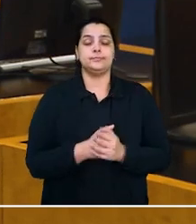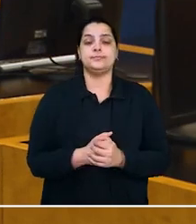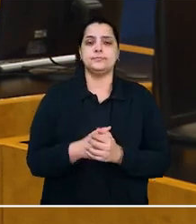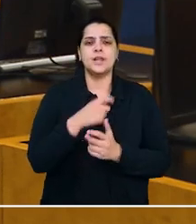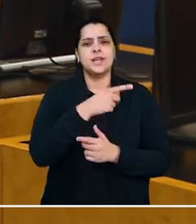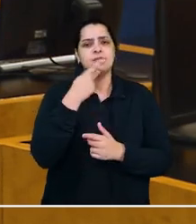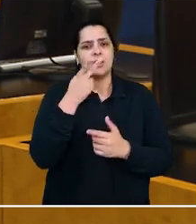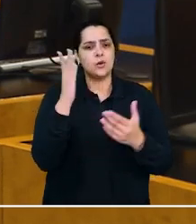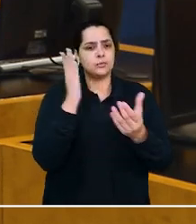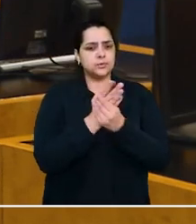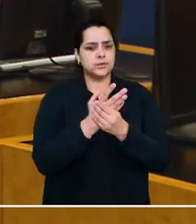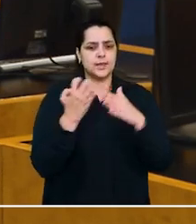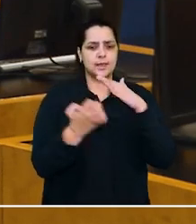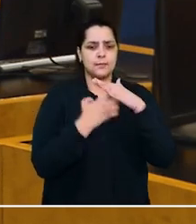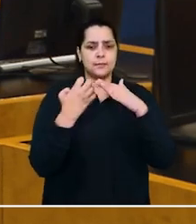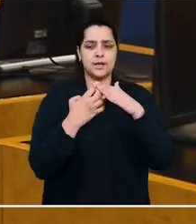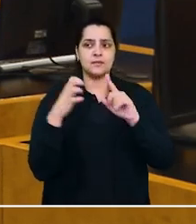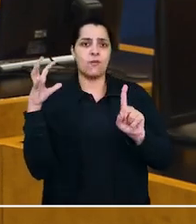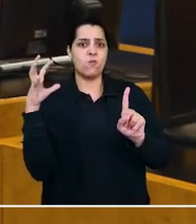Legenda